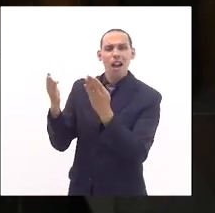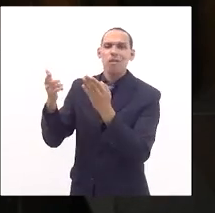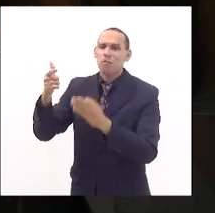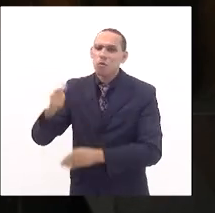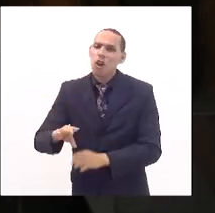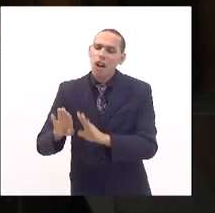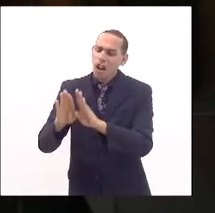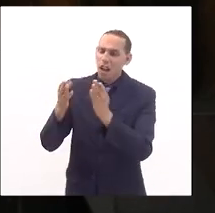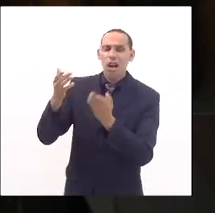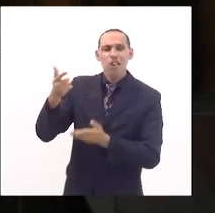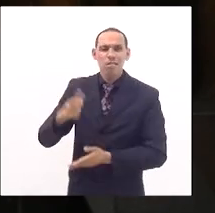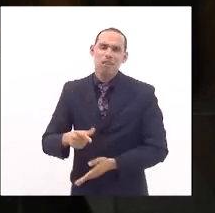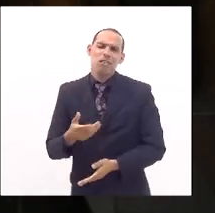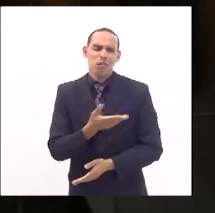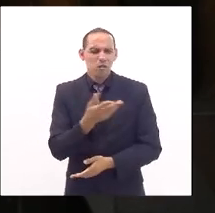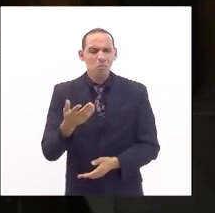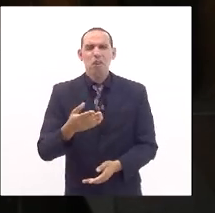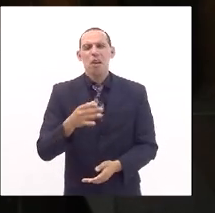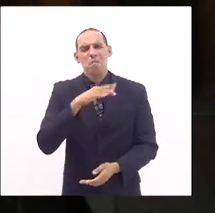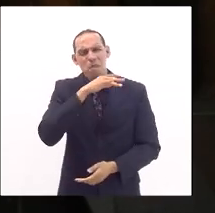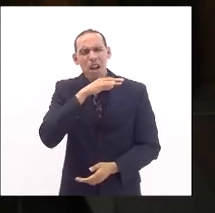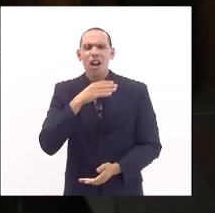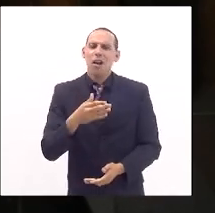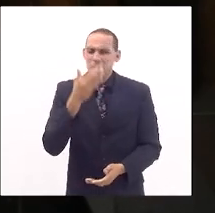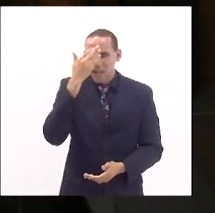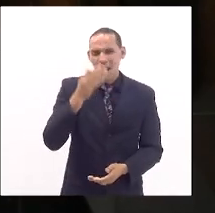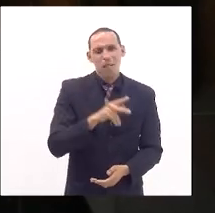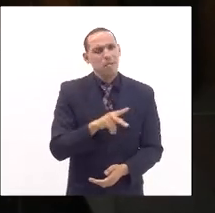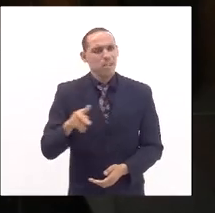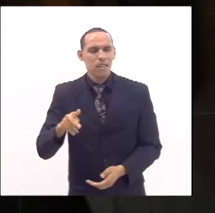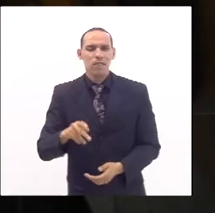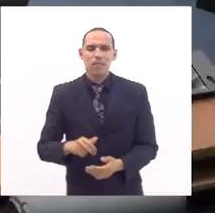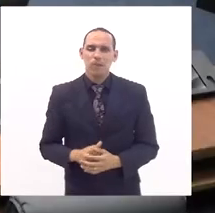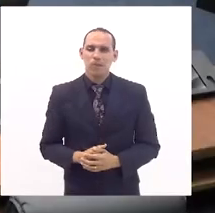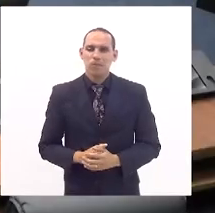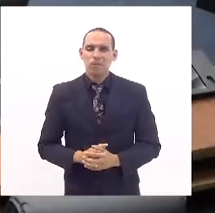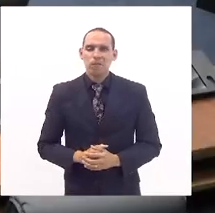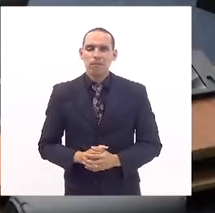covardia praticada pelo casal real Muito obrigado presidente